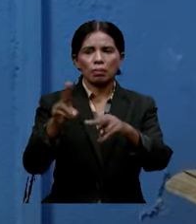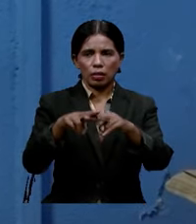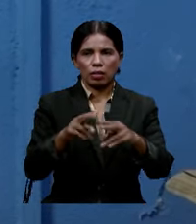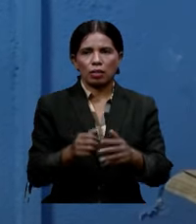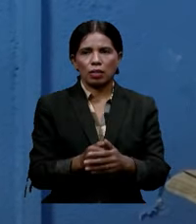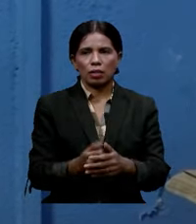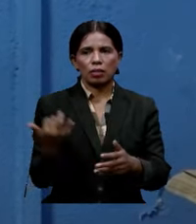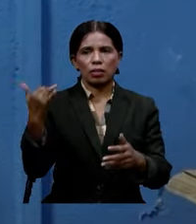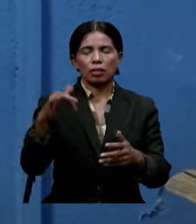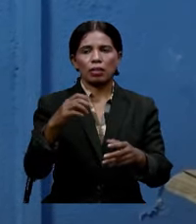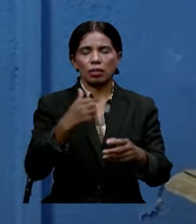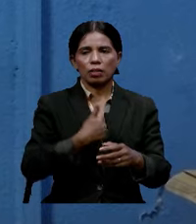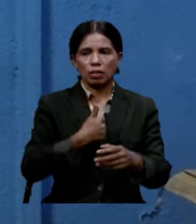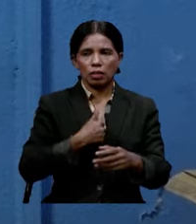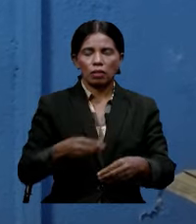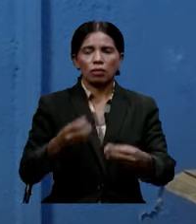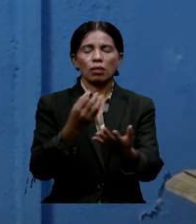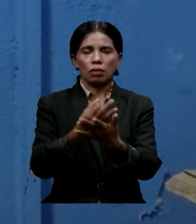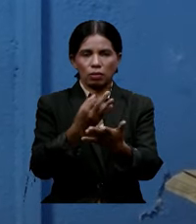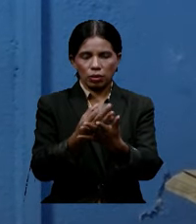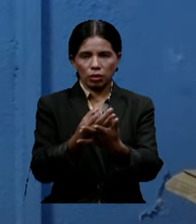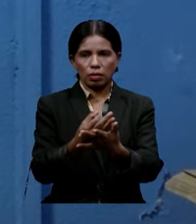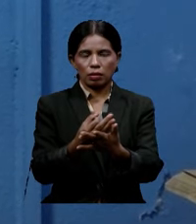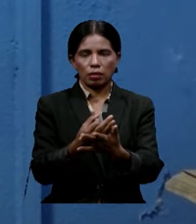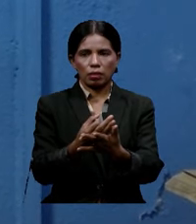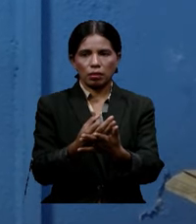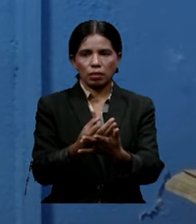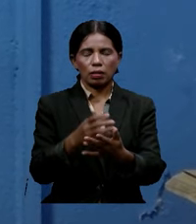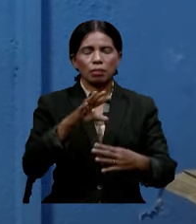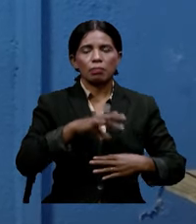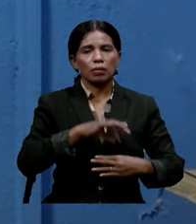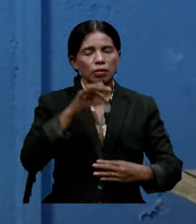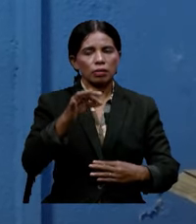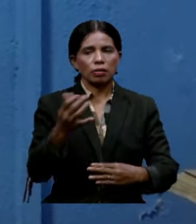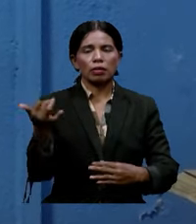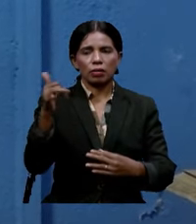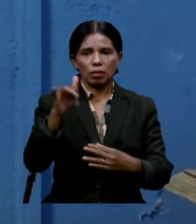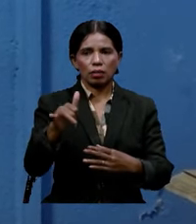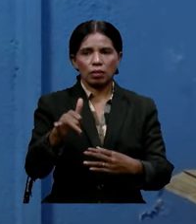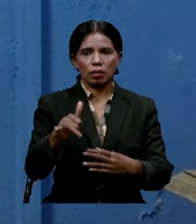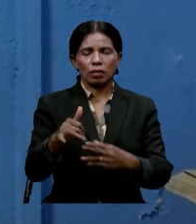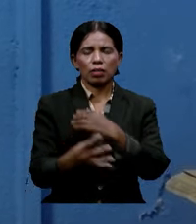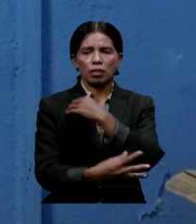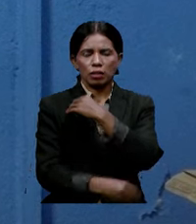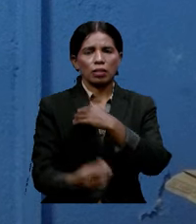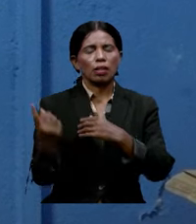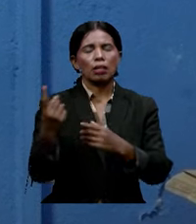Ame sira obriga sirnya ang atfo subsidi kerjerke beneficiar sirne ne vulnerável